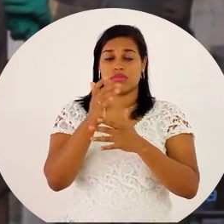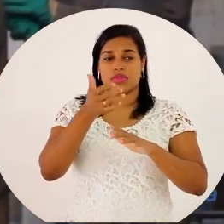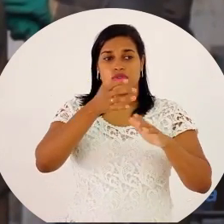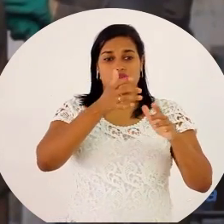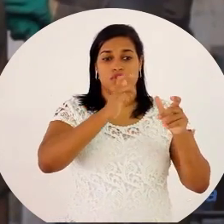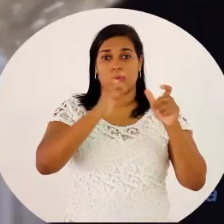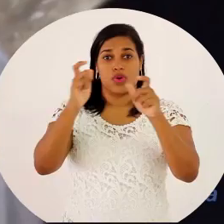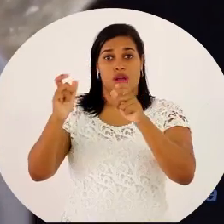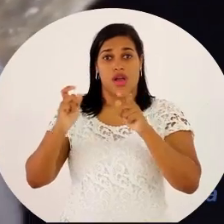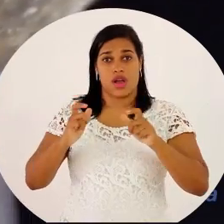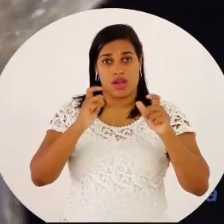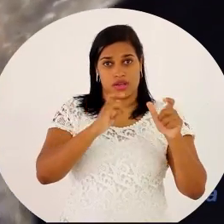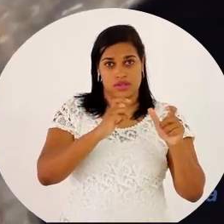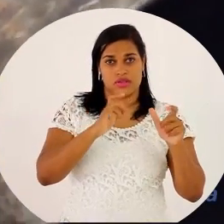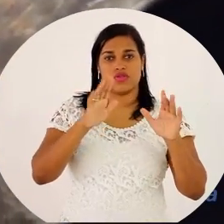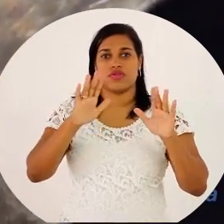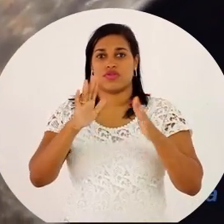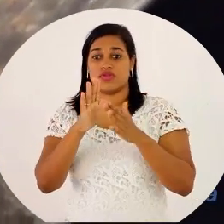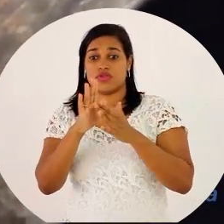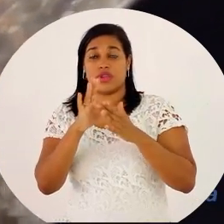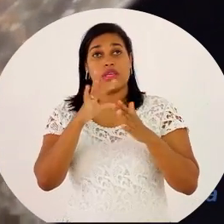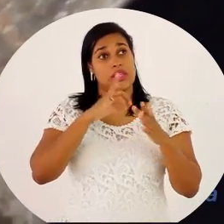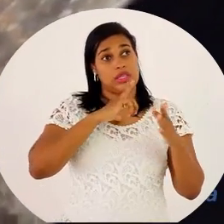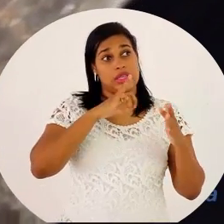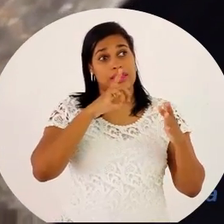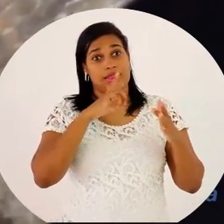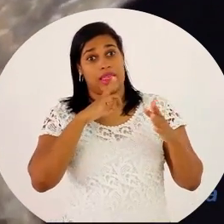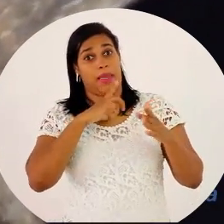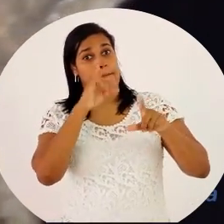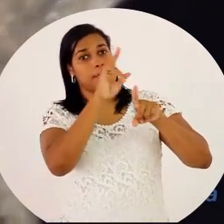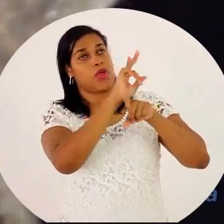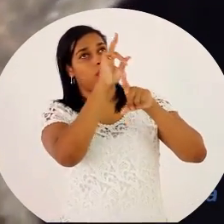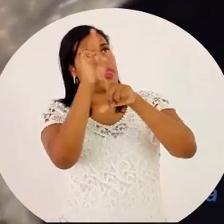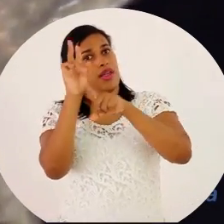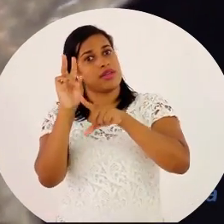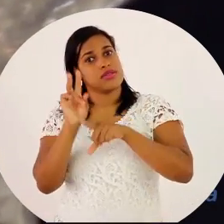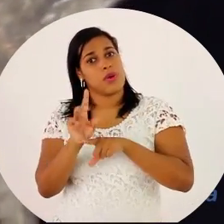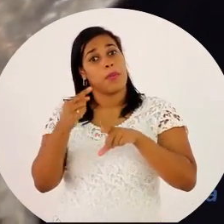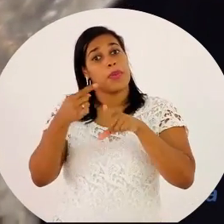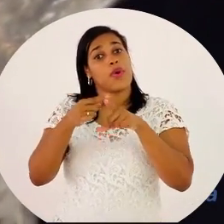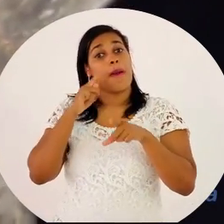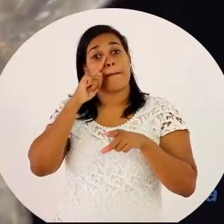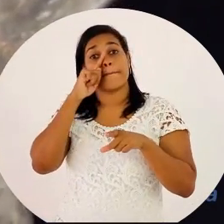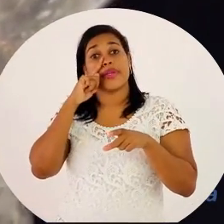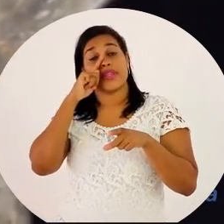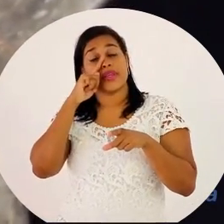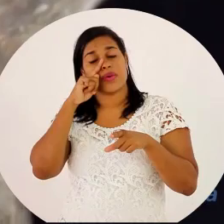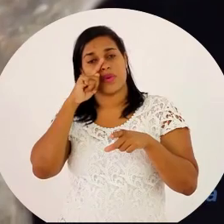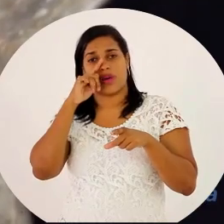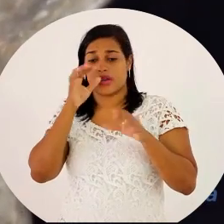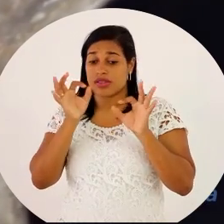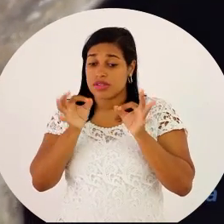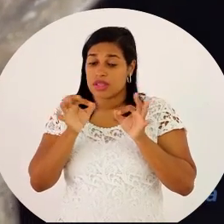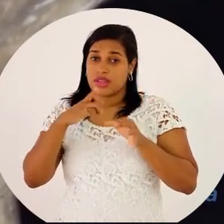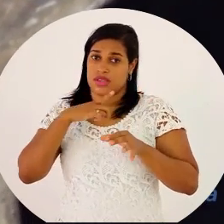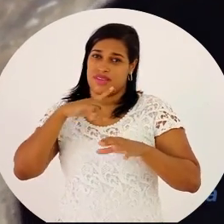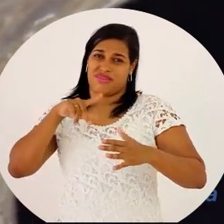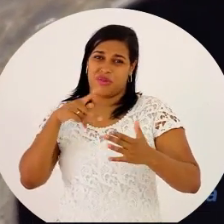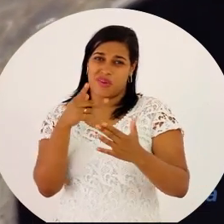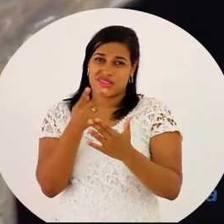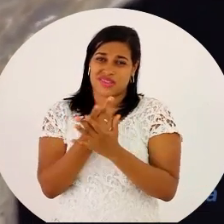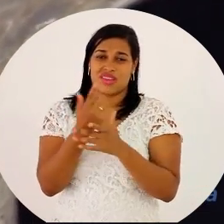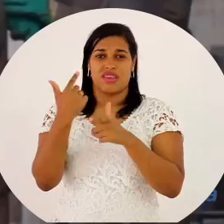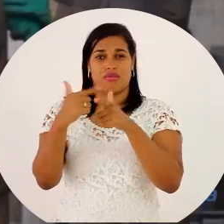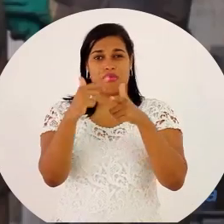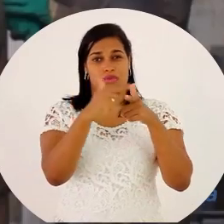risco, mas porém se ela não tivesse com essas proteções haveria um perigo. Então era a certeza que a gente ia ter um acidente com uma lesão